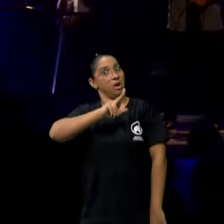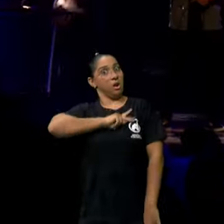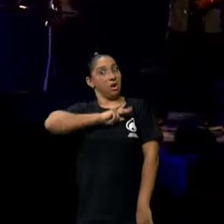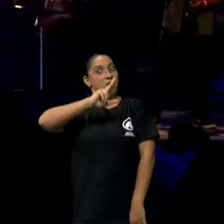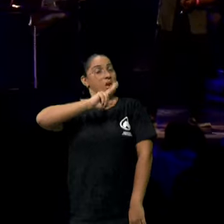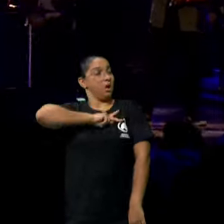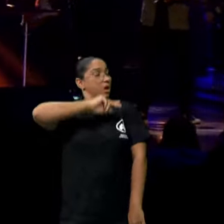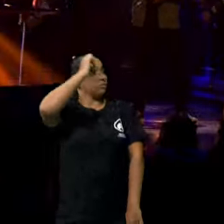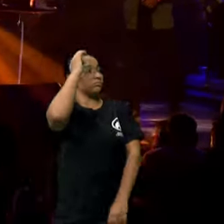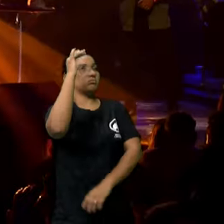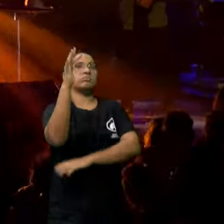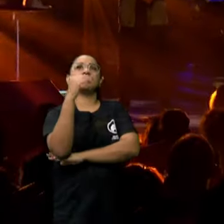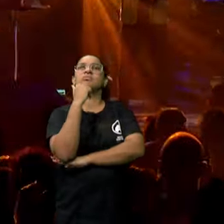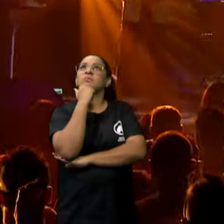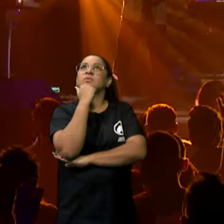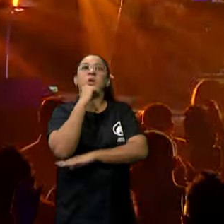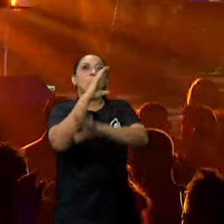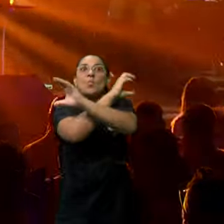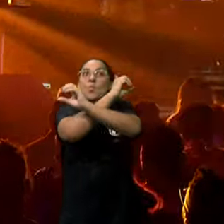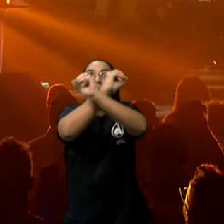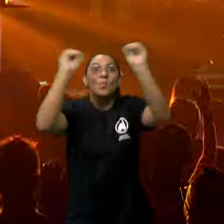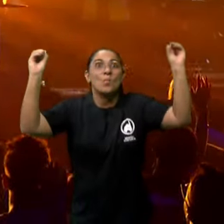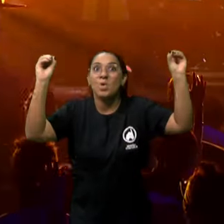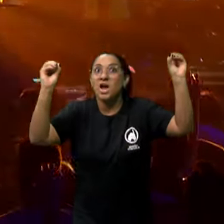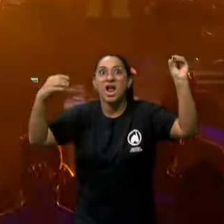não imaginava